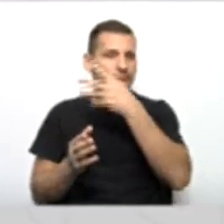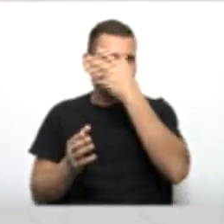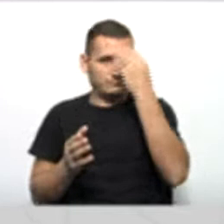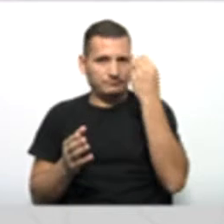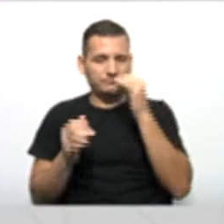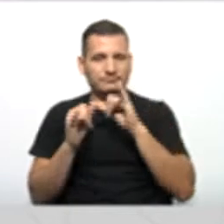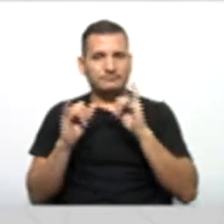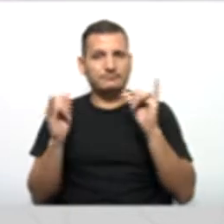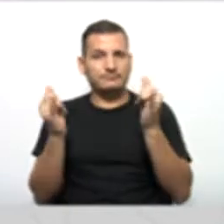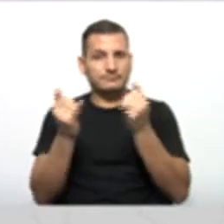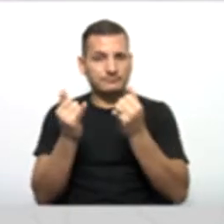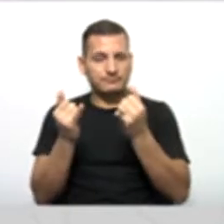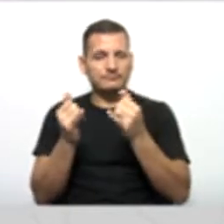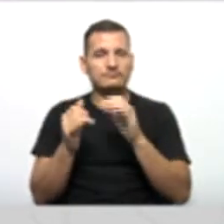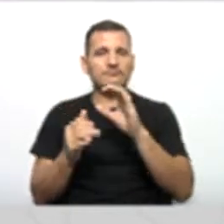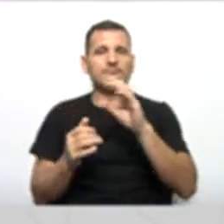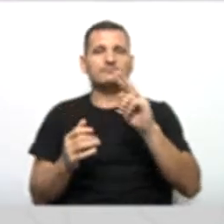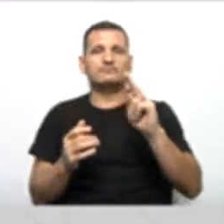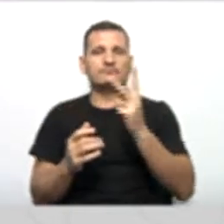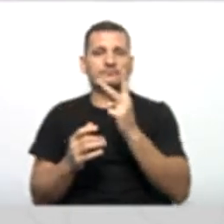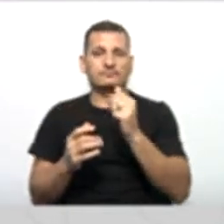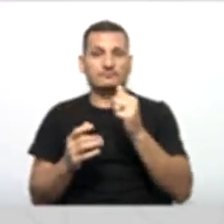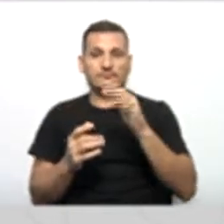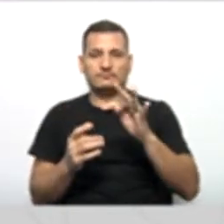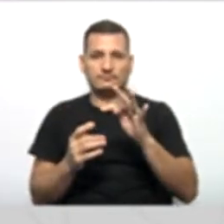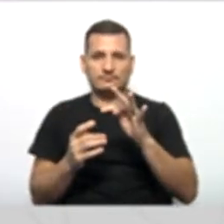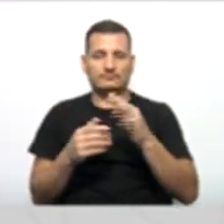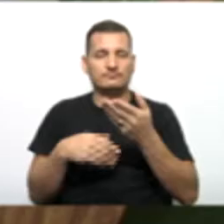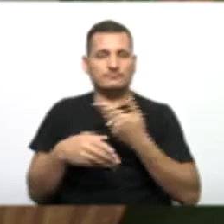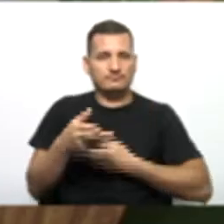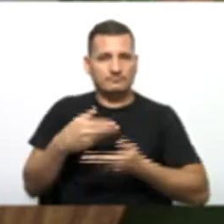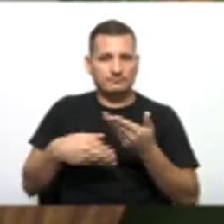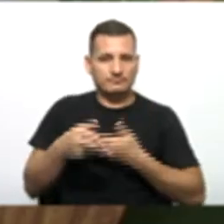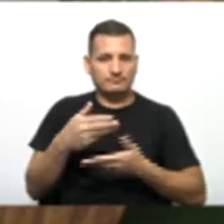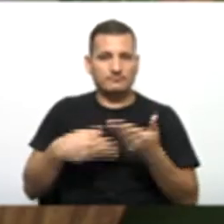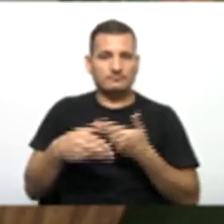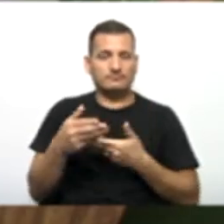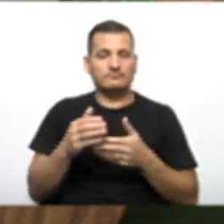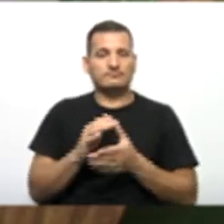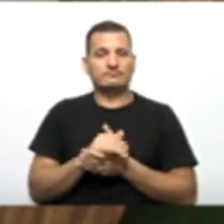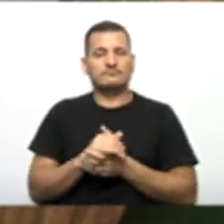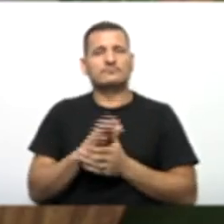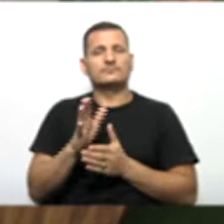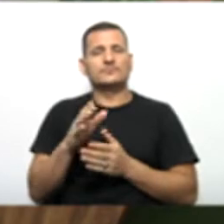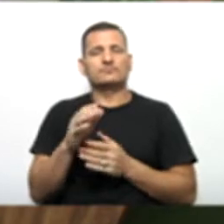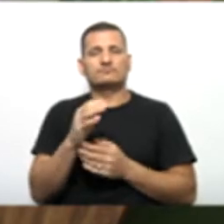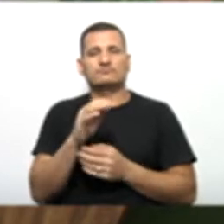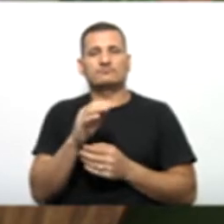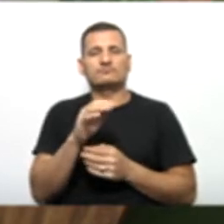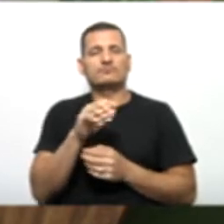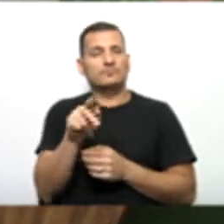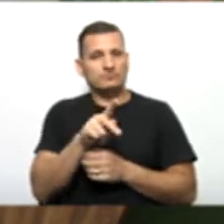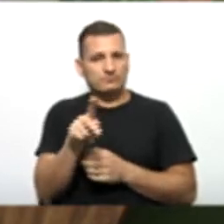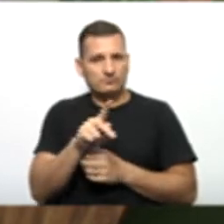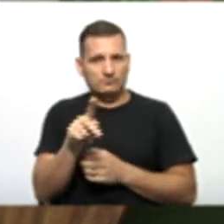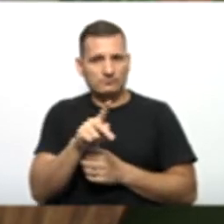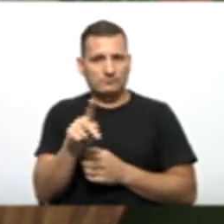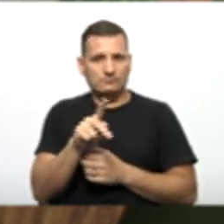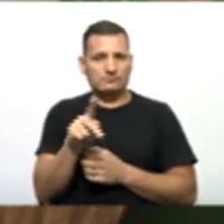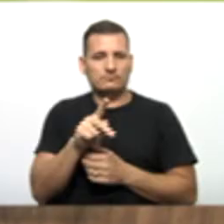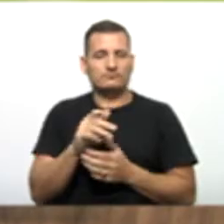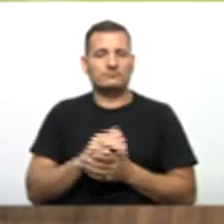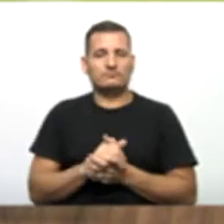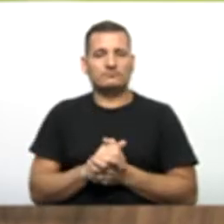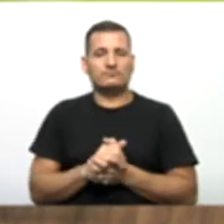pra ele sobre o chat né a nossa interação aí agilizar e com os professores voltam ao meu eu